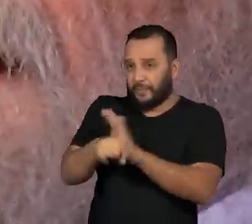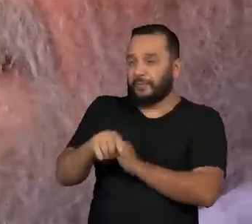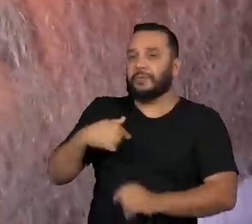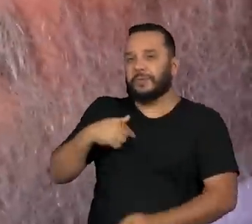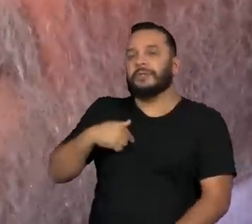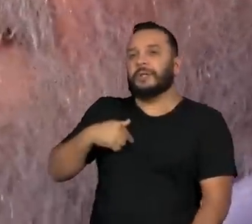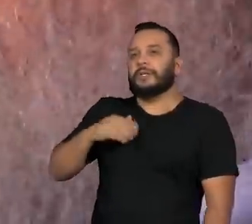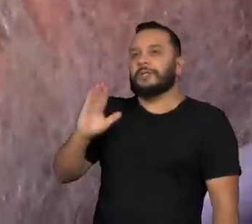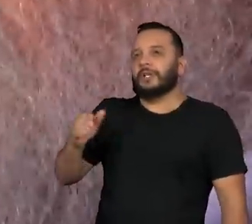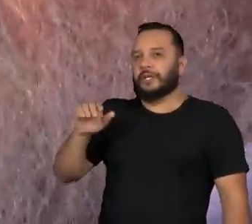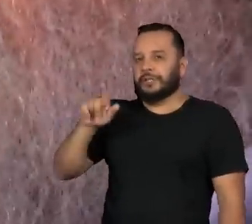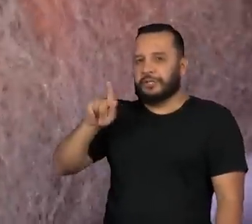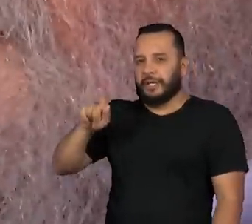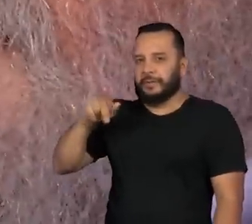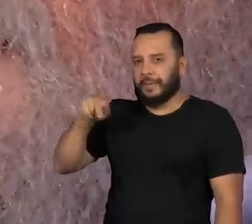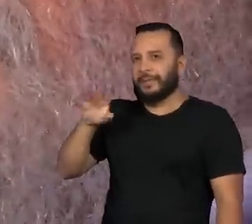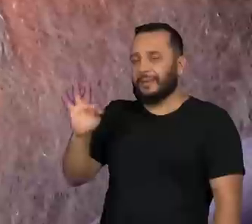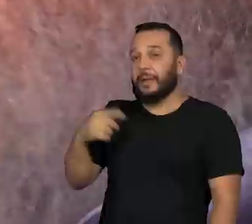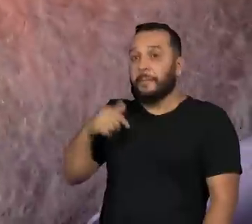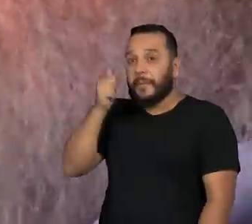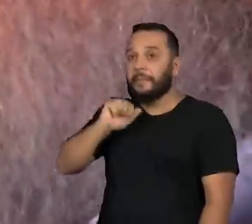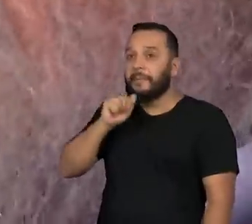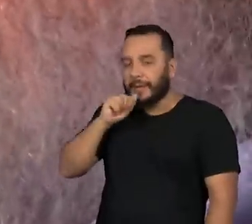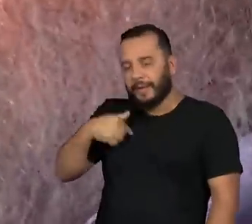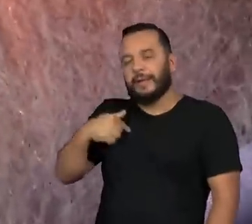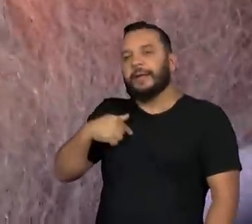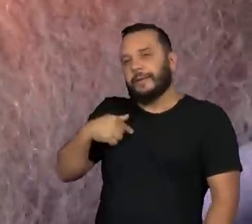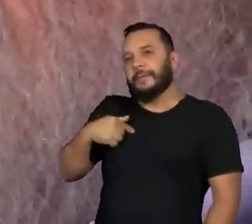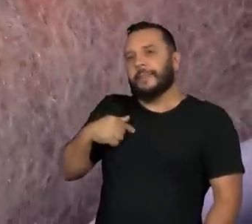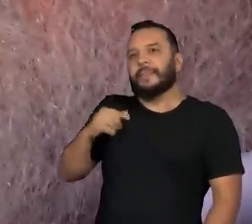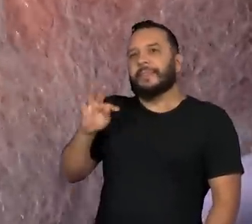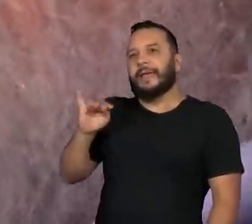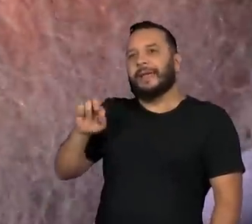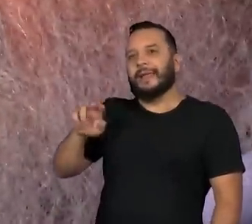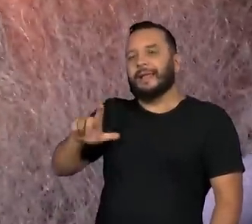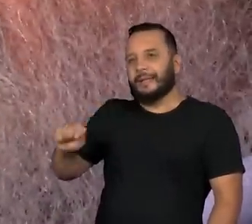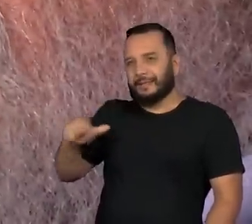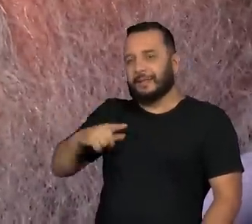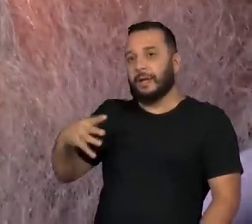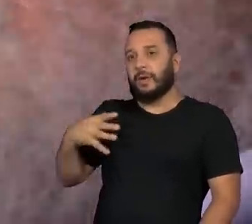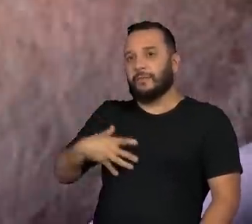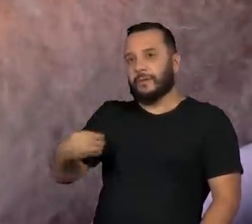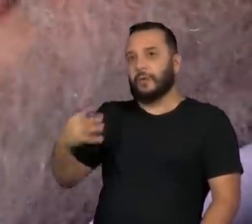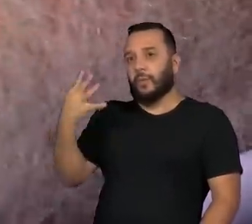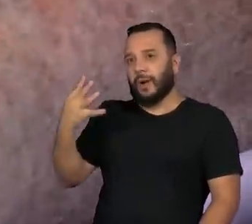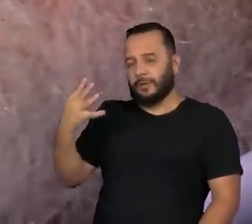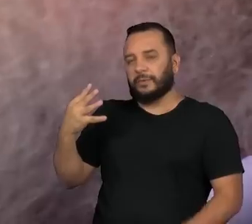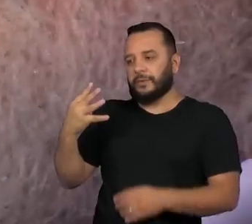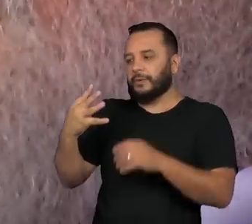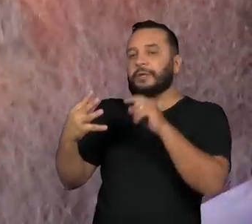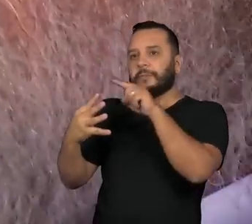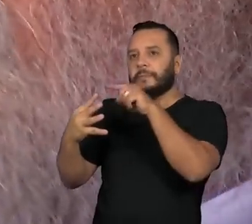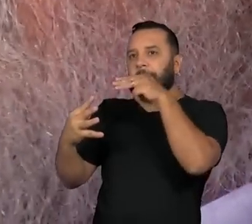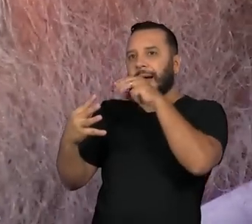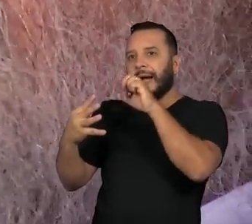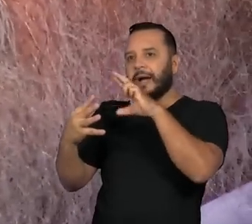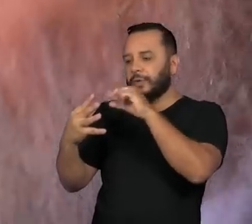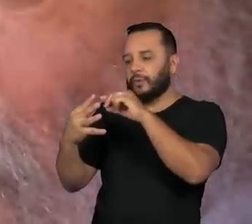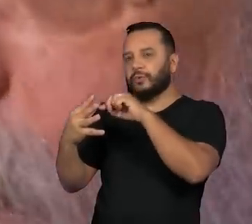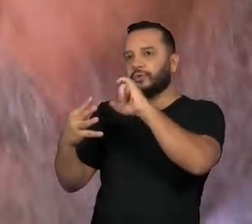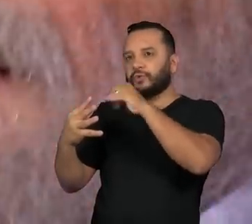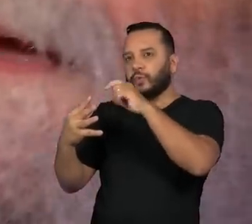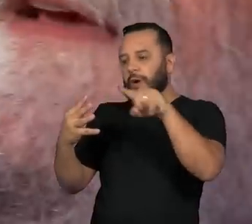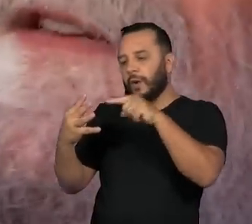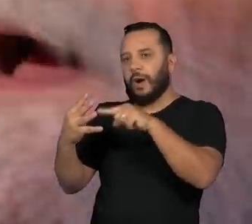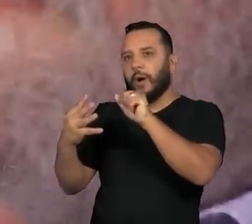mãe de Teresa tem quatro filhos é Mário João e Alberto Qual é o nome do quarto filho e Eles erraram eu não sei qual é o nome do quarto filho